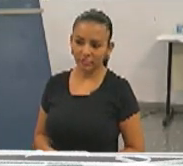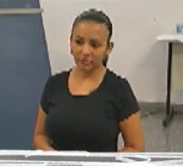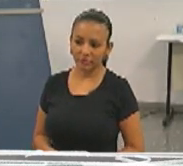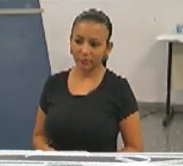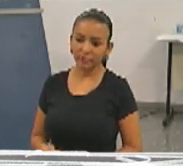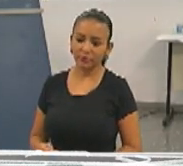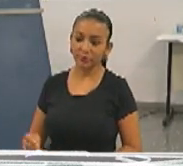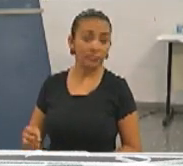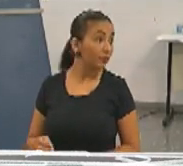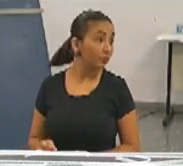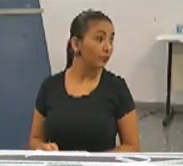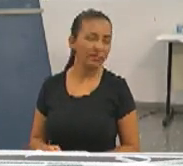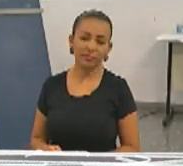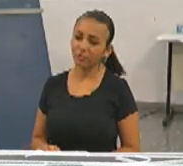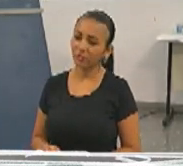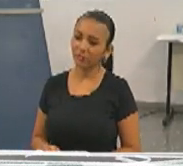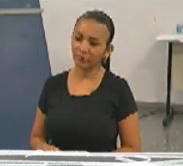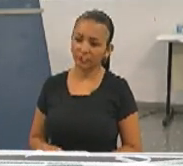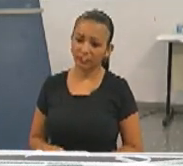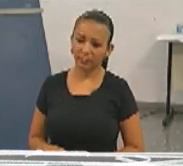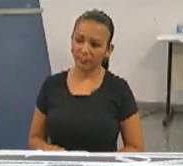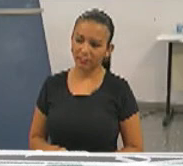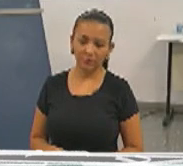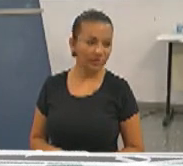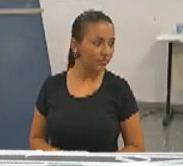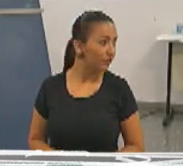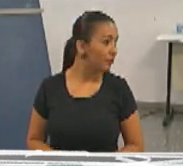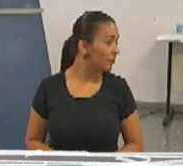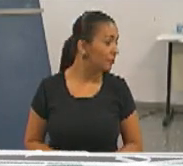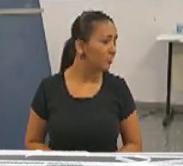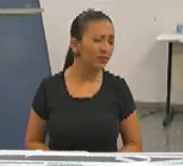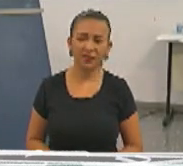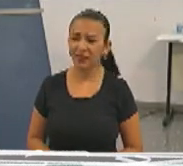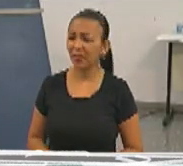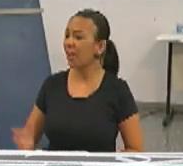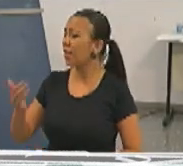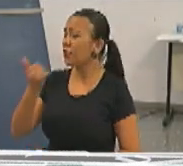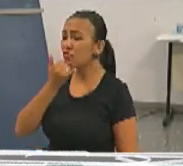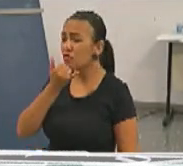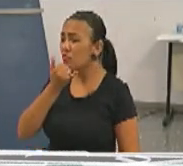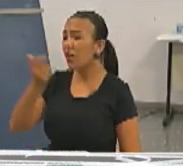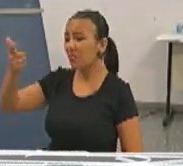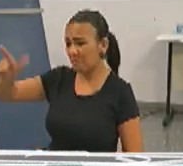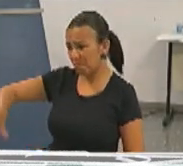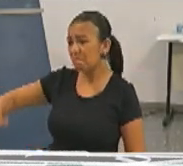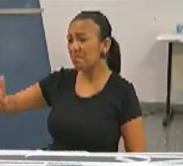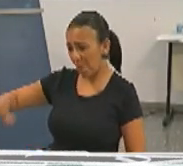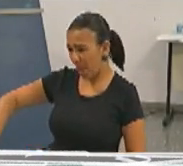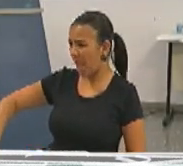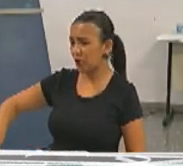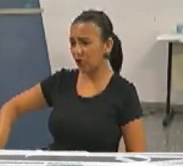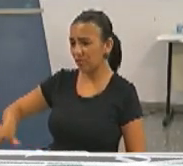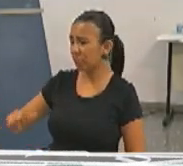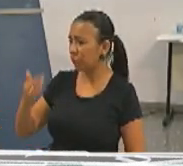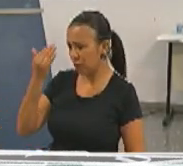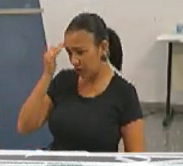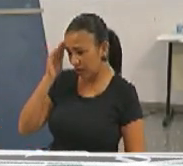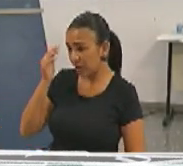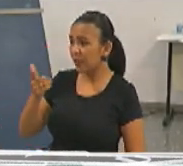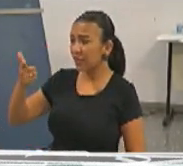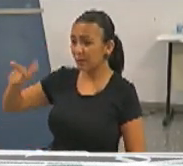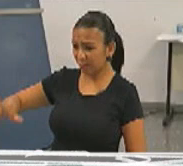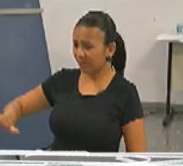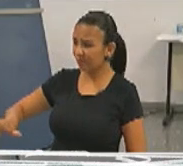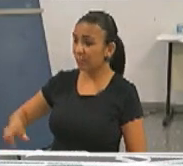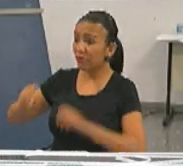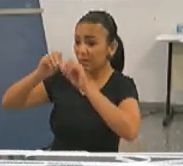A senhora prefere que se repita a pergunta, professora? Eu gostaria que você repetisse a pergunta. Eu pediria que a Stephanie repetisse, que ela pudesse ser